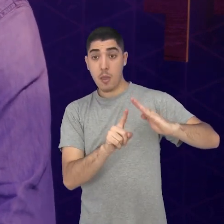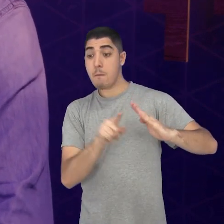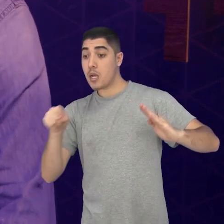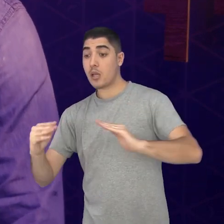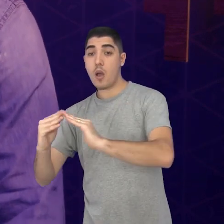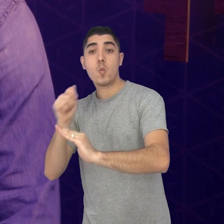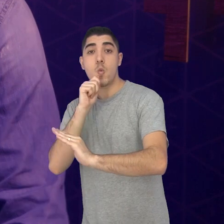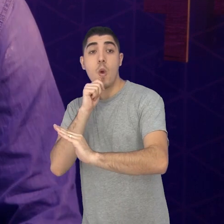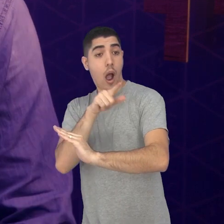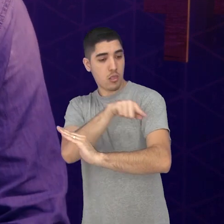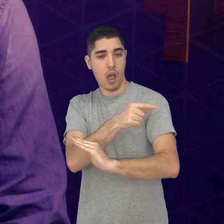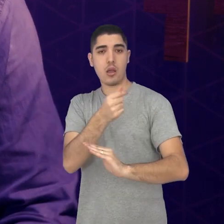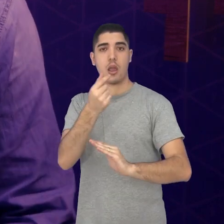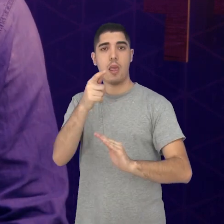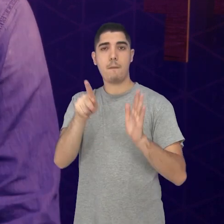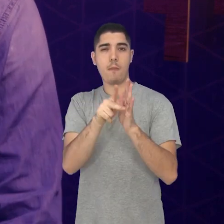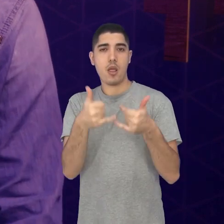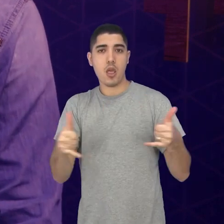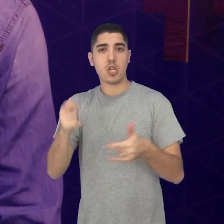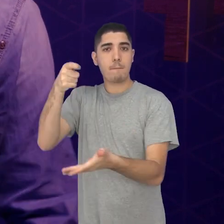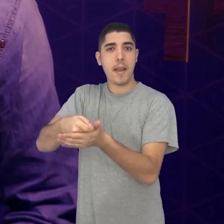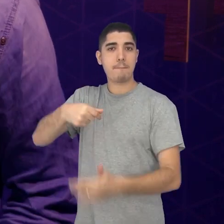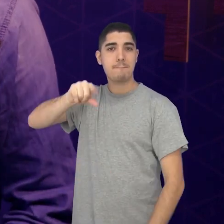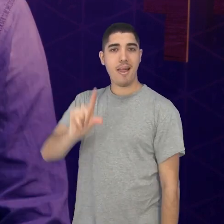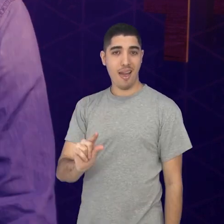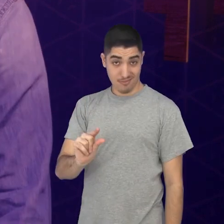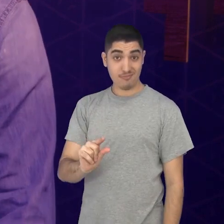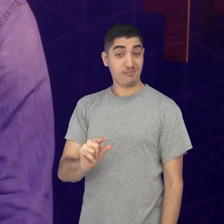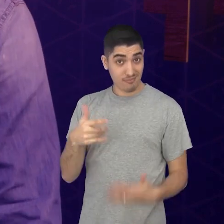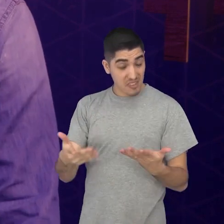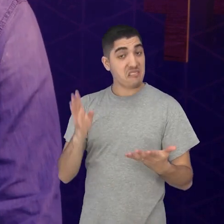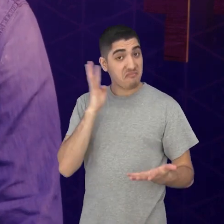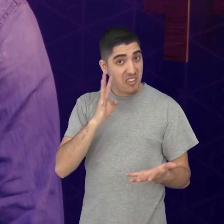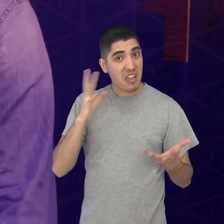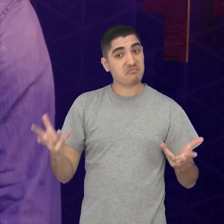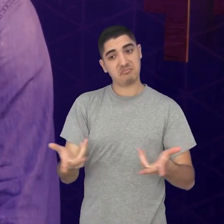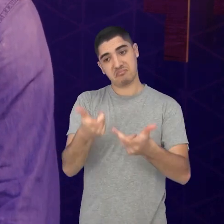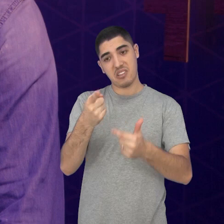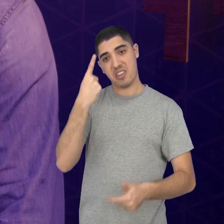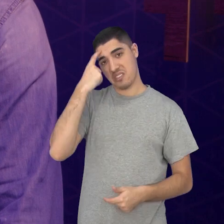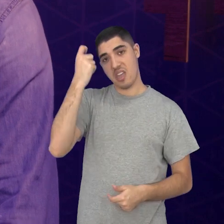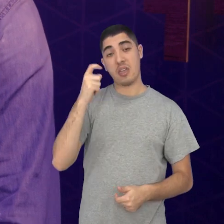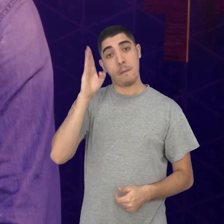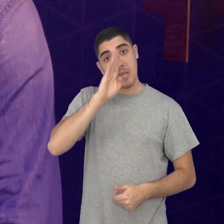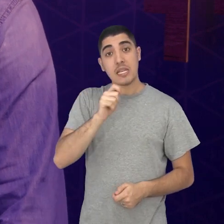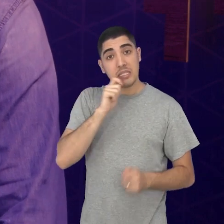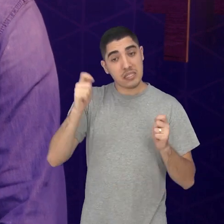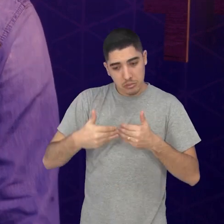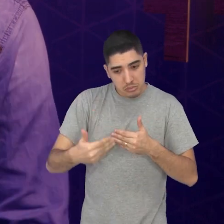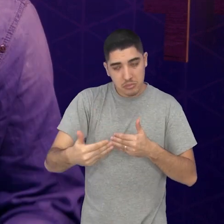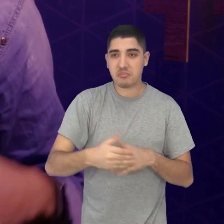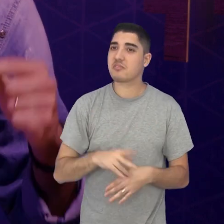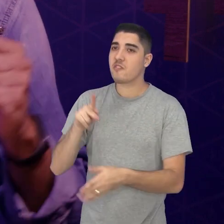até da outra. Né? Então, é uma política bem legal, que eu acho que o Brasil pode amadurecer bastante ainda nesse